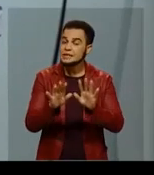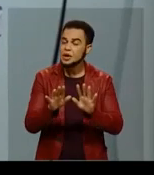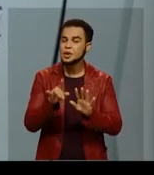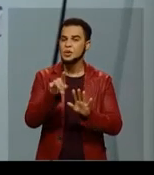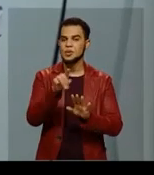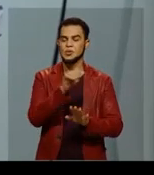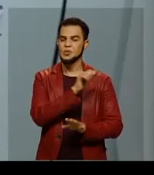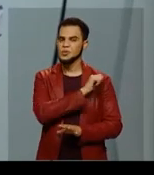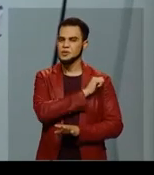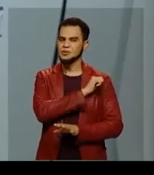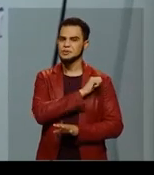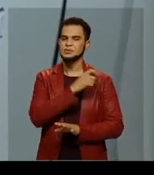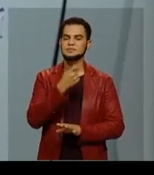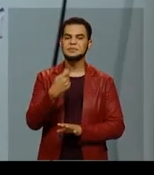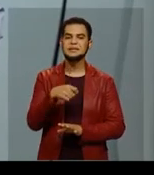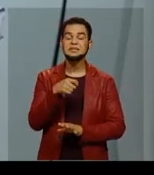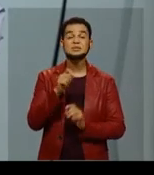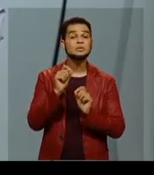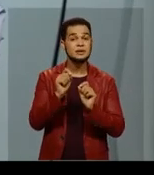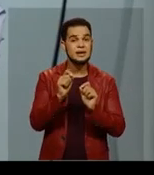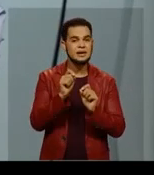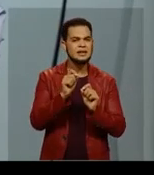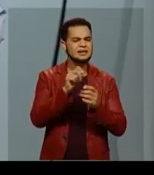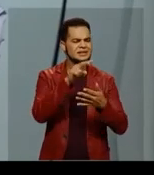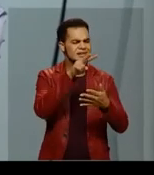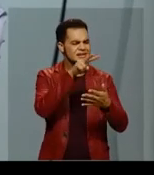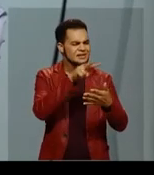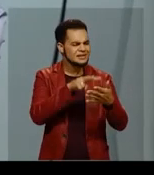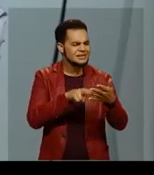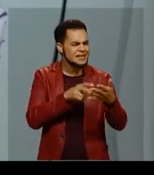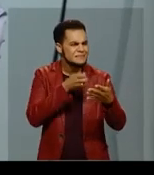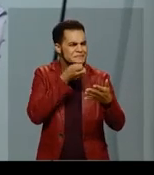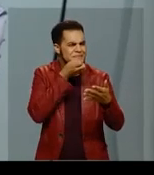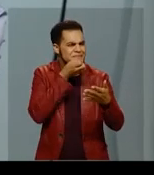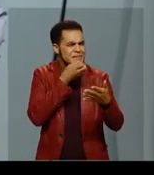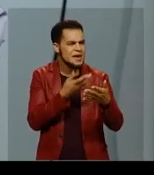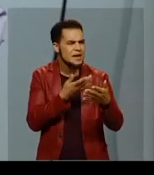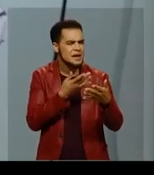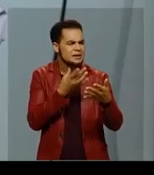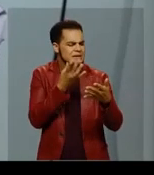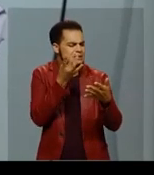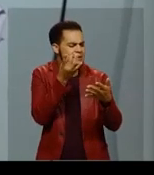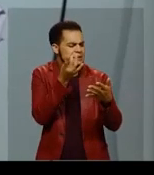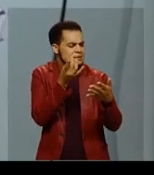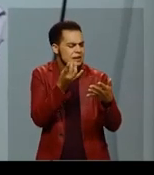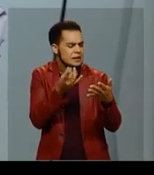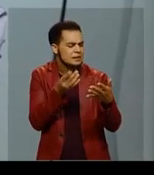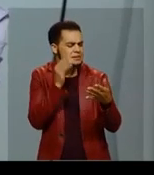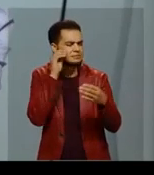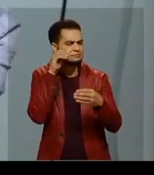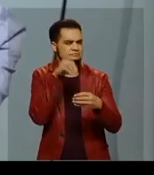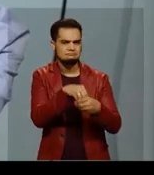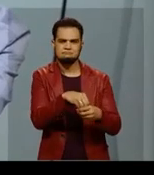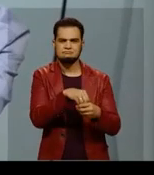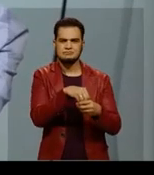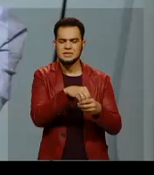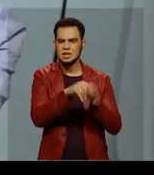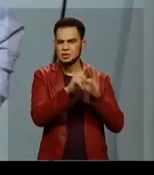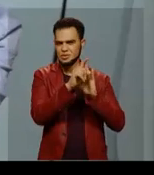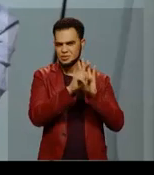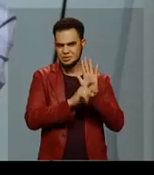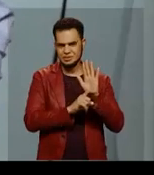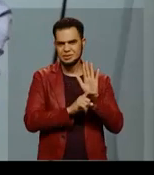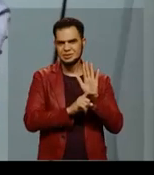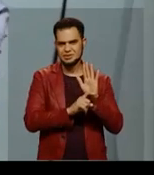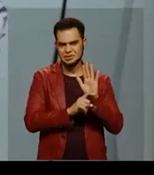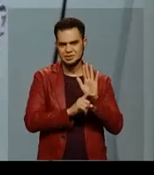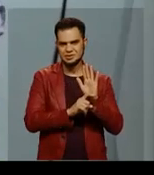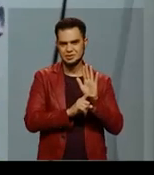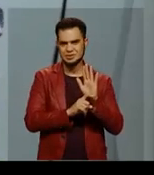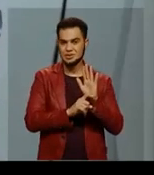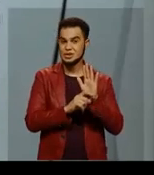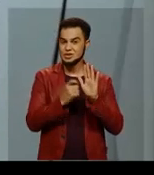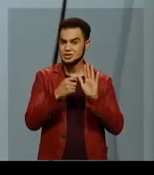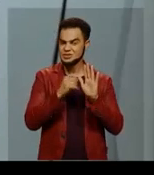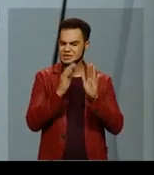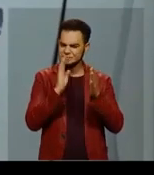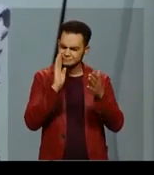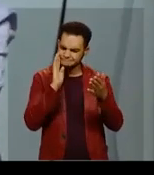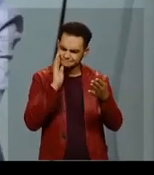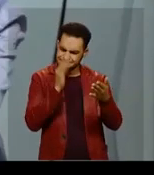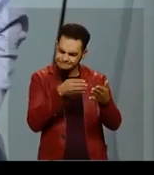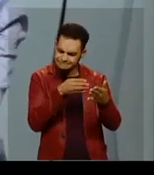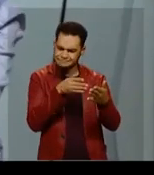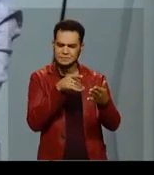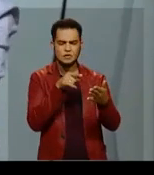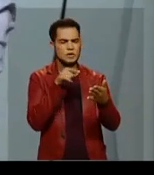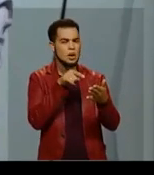caso ler bem, ver o que está dentro do texto. Que é uma coisa que pode ser uma verdade, mas que o texto não está falando. Então, a gente tem que se ficar sempre